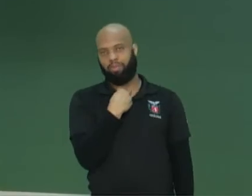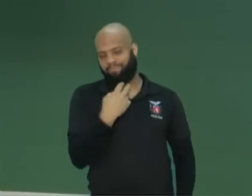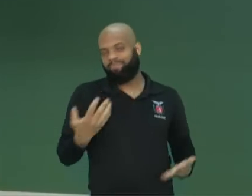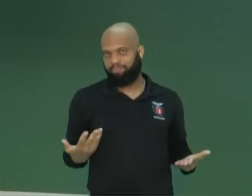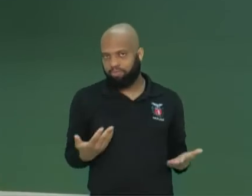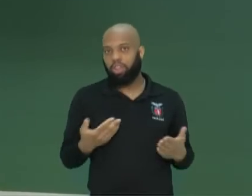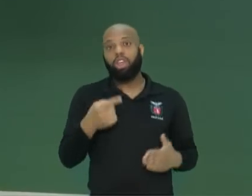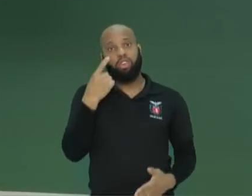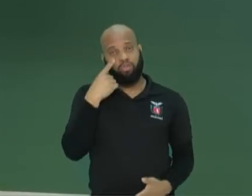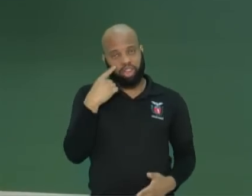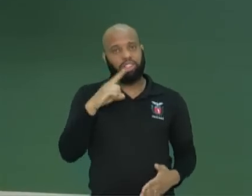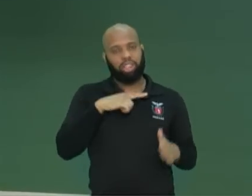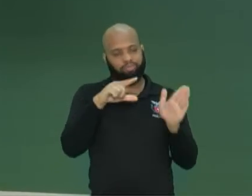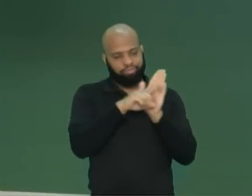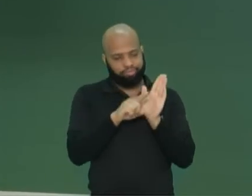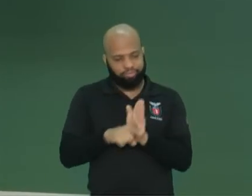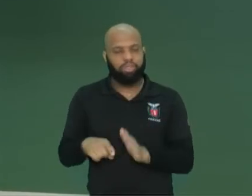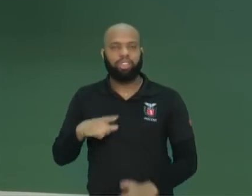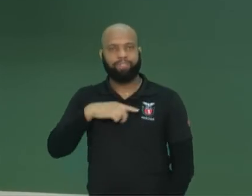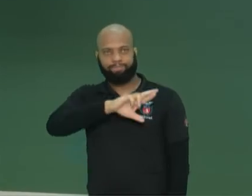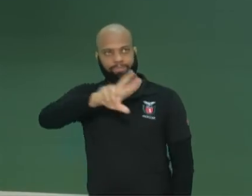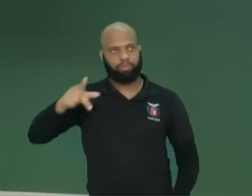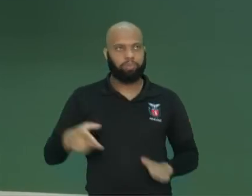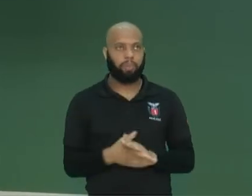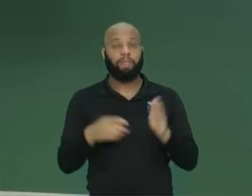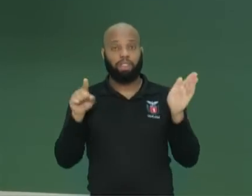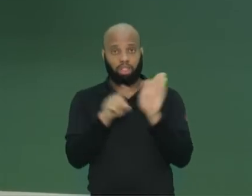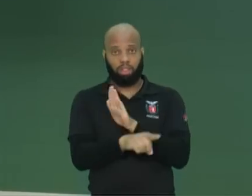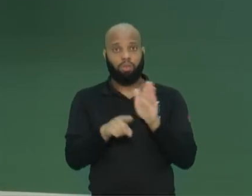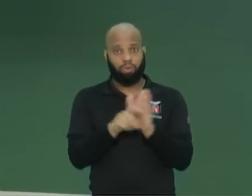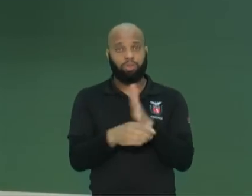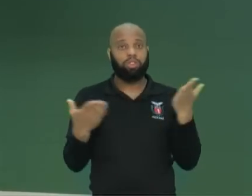ali negativas nesse sentido, né? E aí vamos